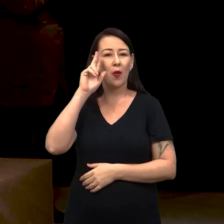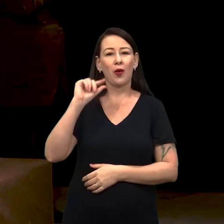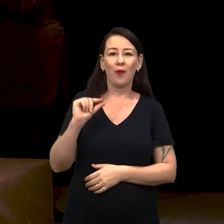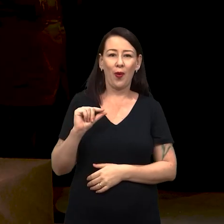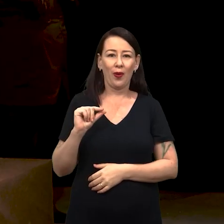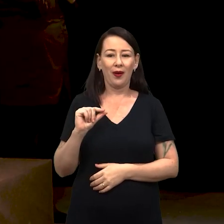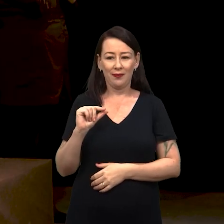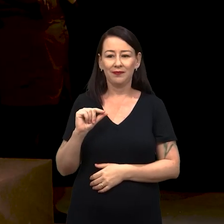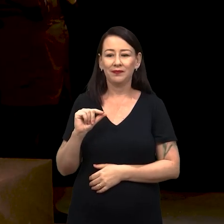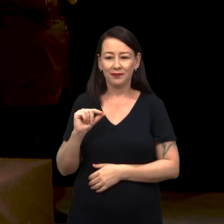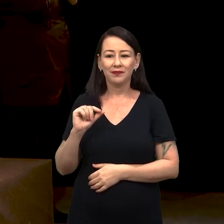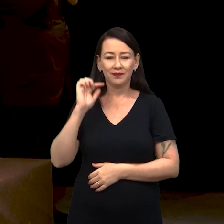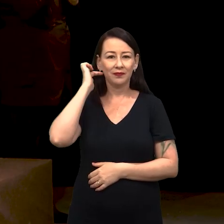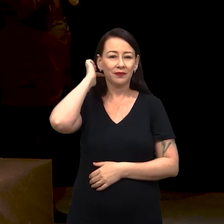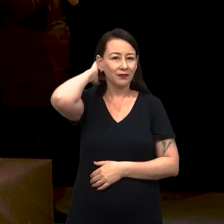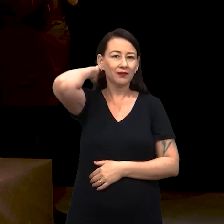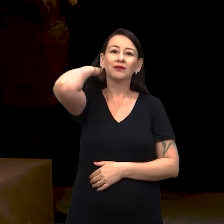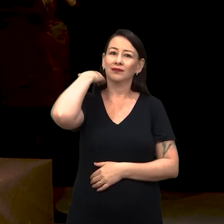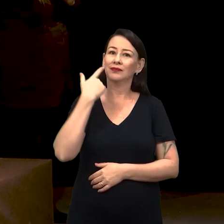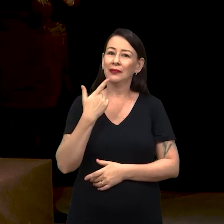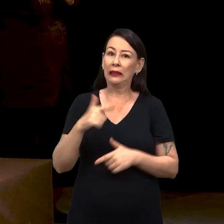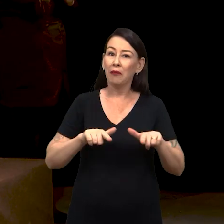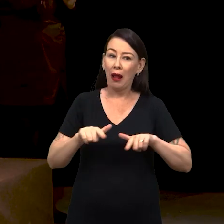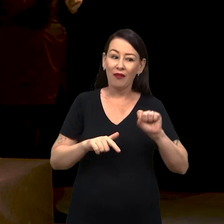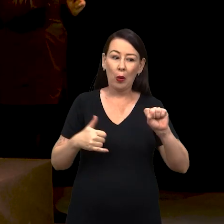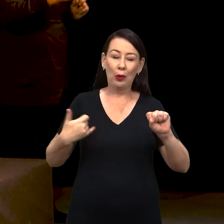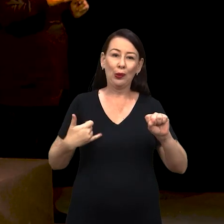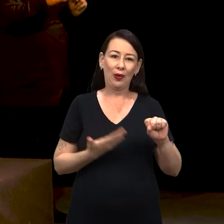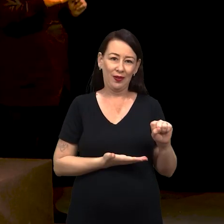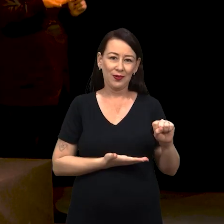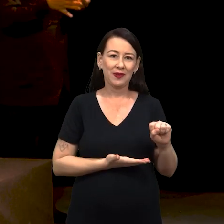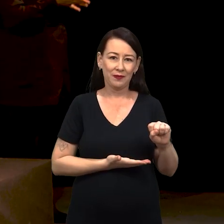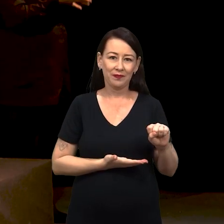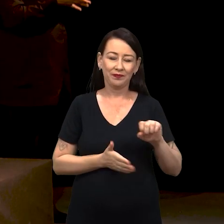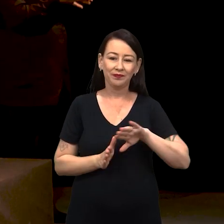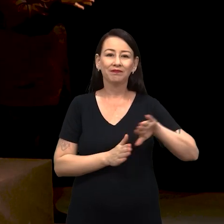memória, principalmente nessas infâncias que foram duras.